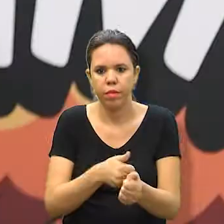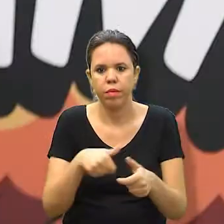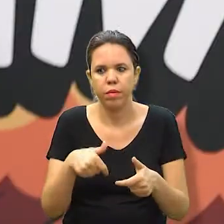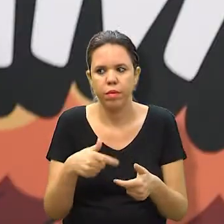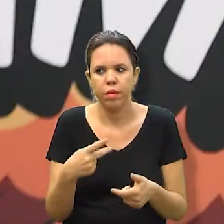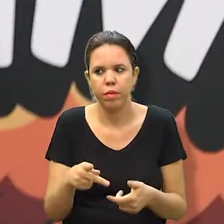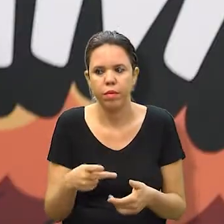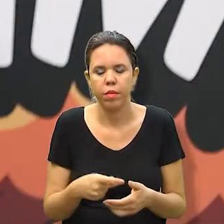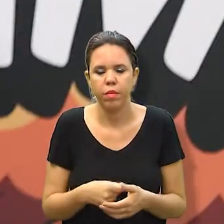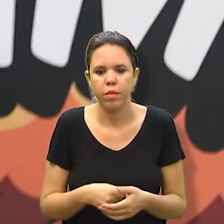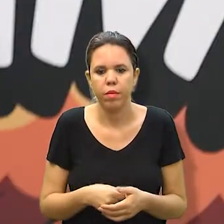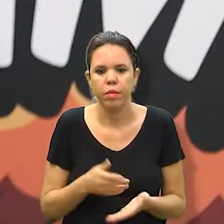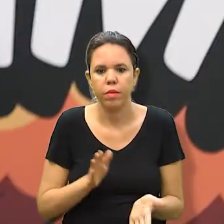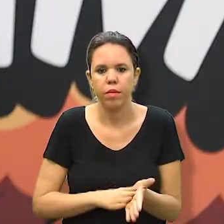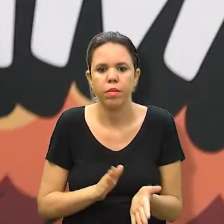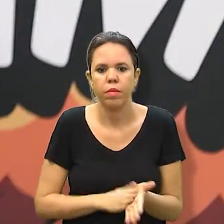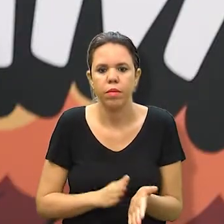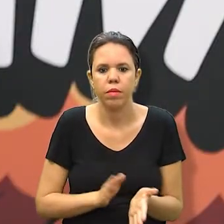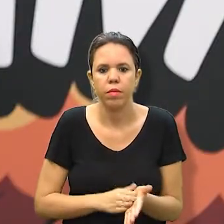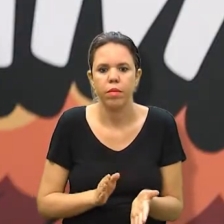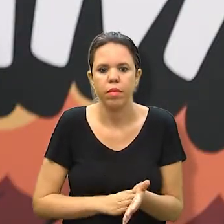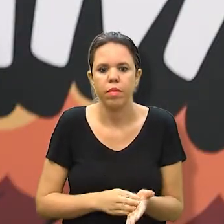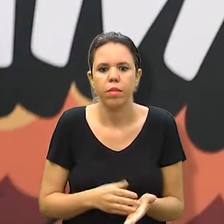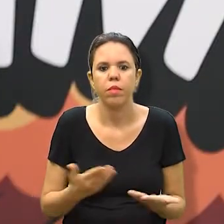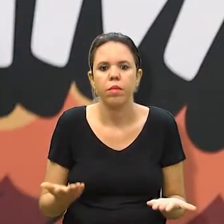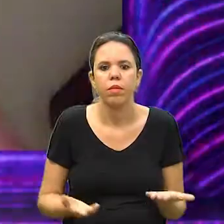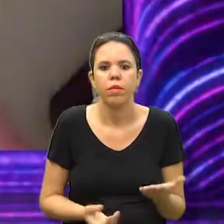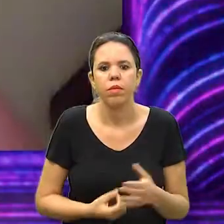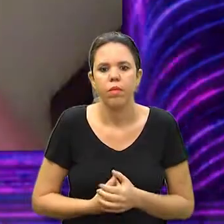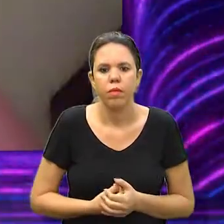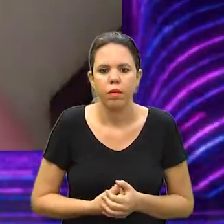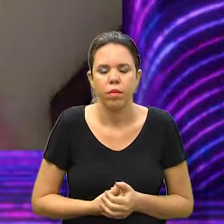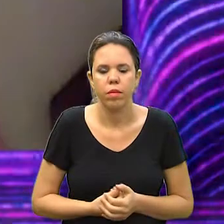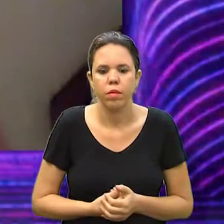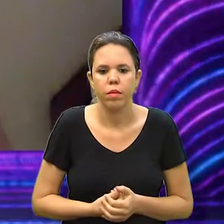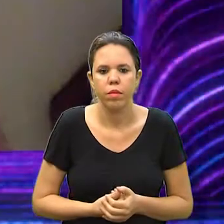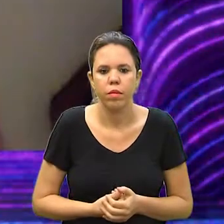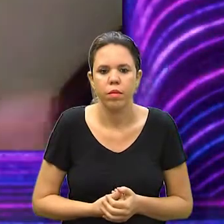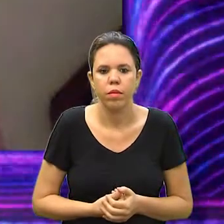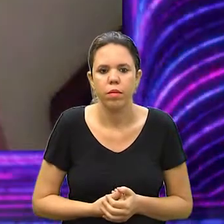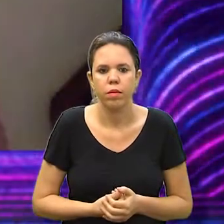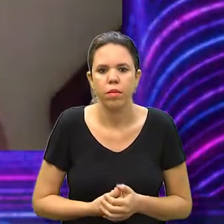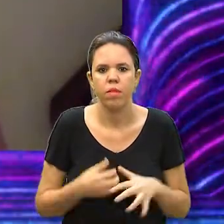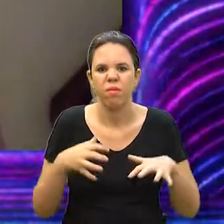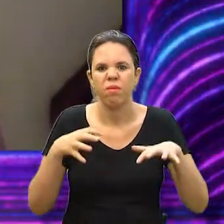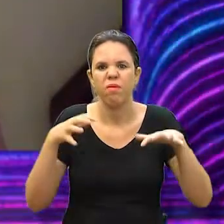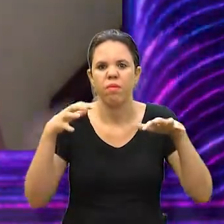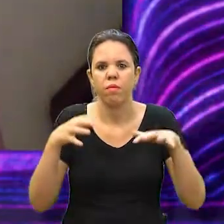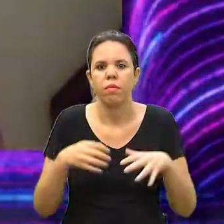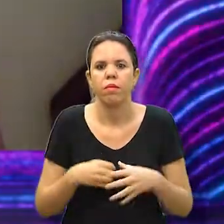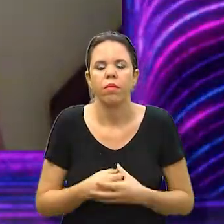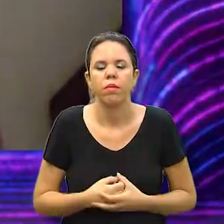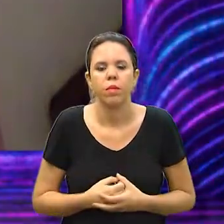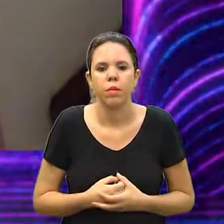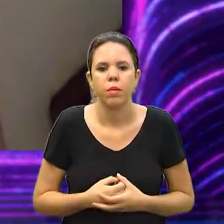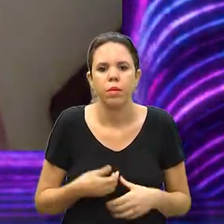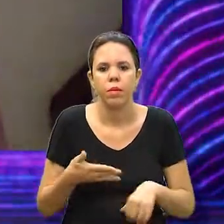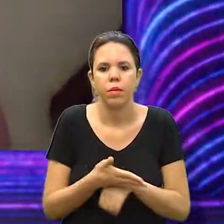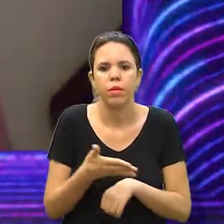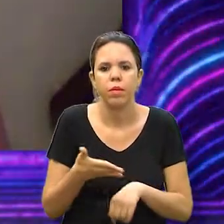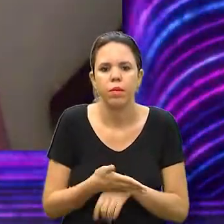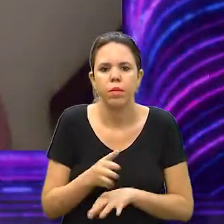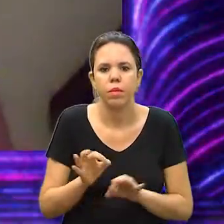trabalho e para ficar cobrando ali, olha, quando é que vai sair? Bom, o Terror em 3 Atos, eu vou dizer que faz parte da